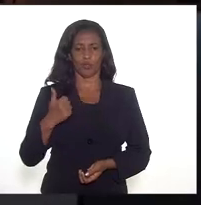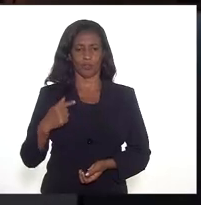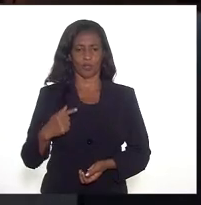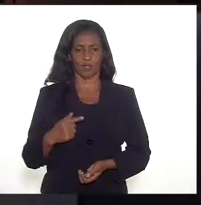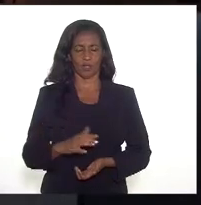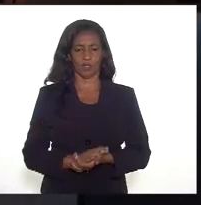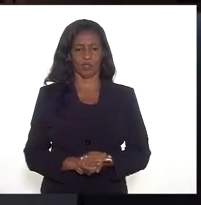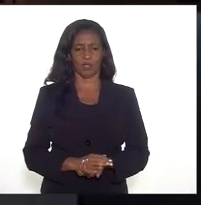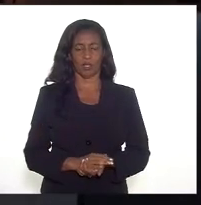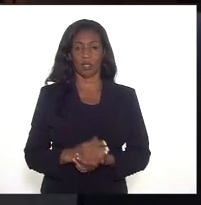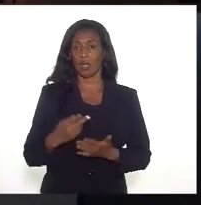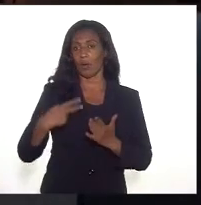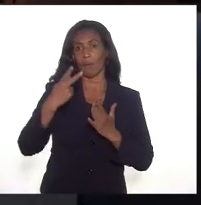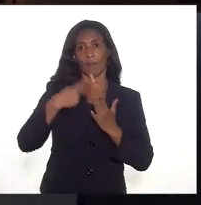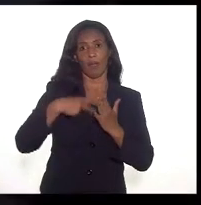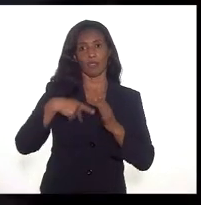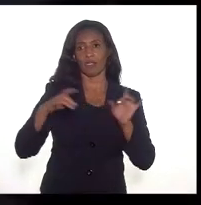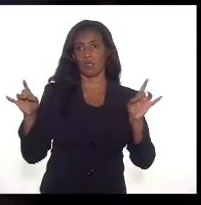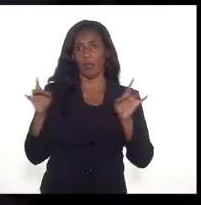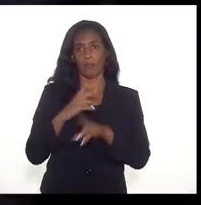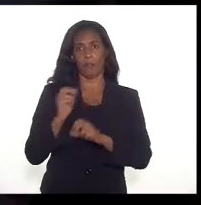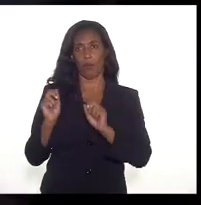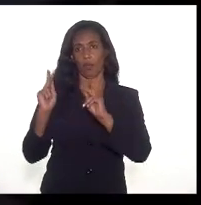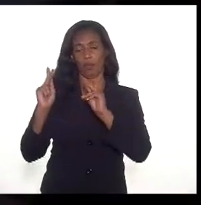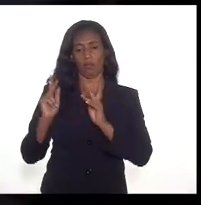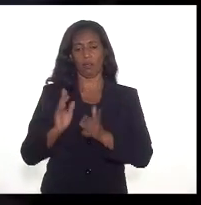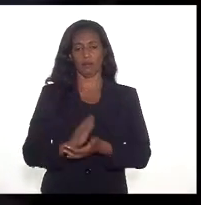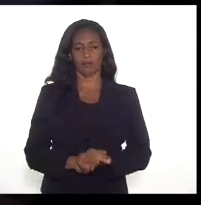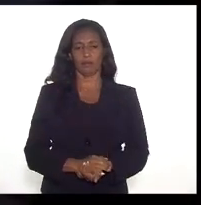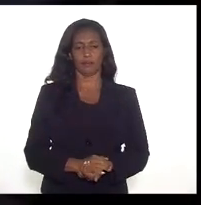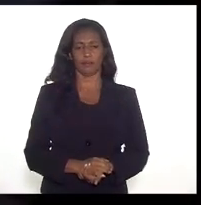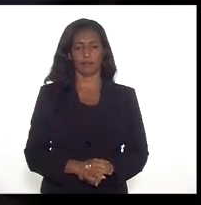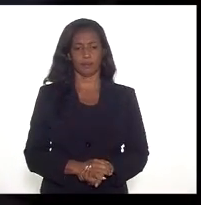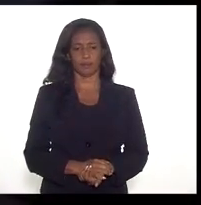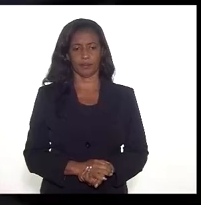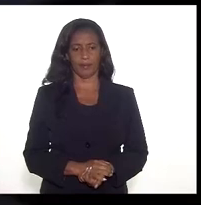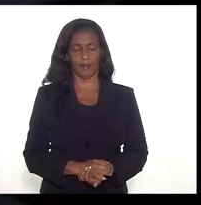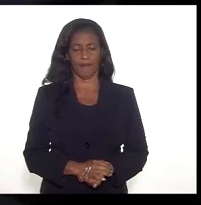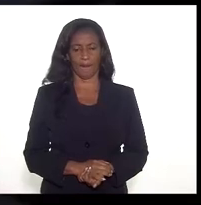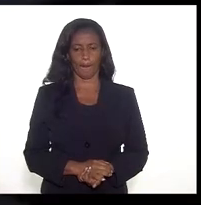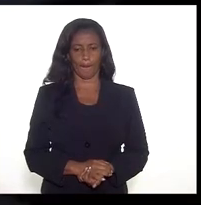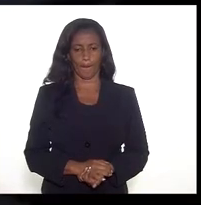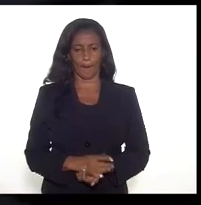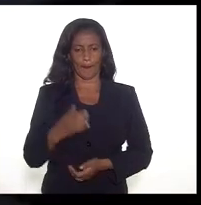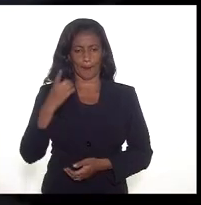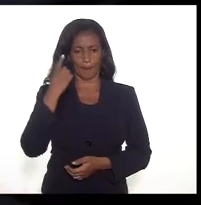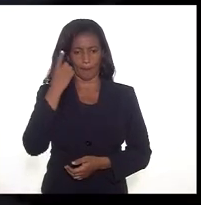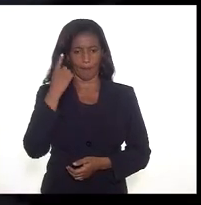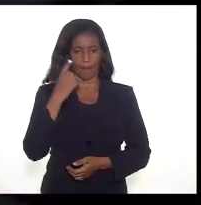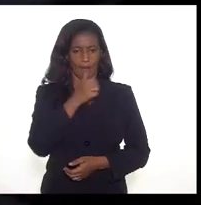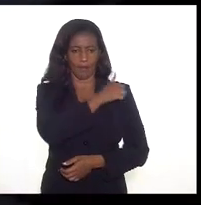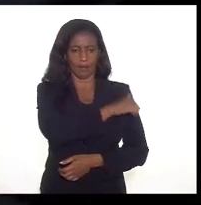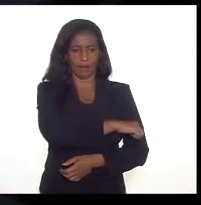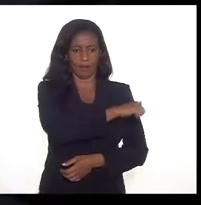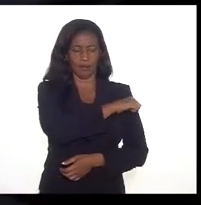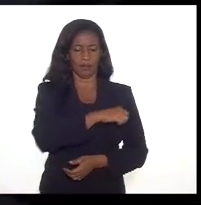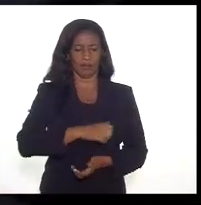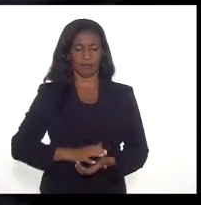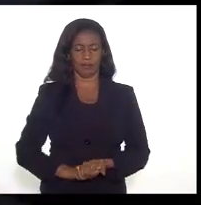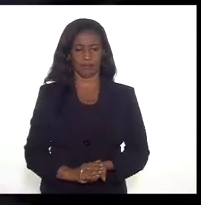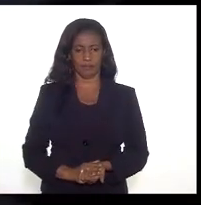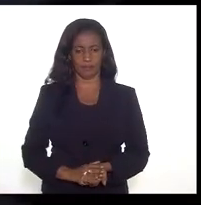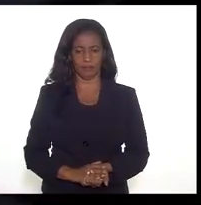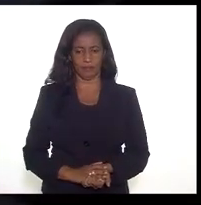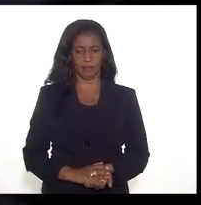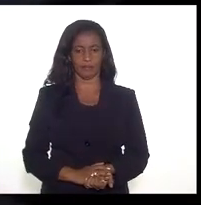os pareceres, já está pronto, deputada, que eu disse. Ah, tá bom. Tá? Obrigada. Nada. Deputada enfermeira, por favor.